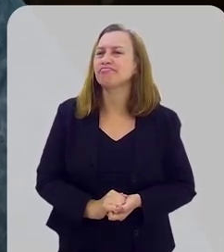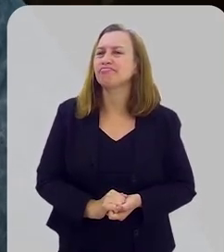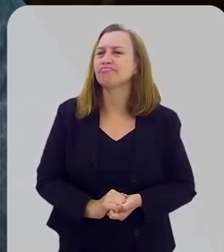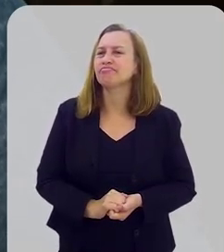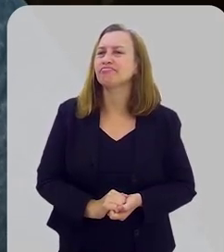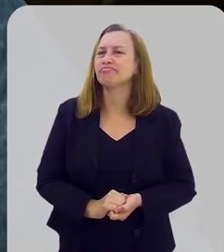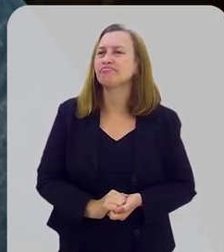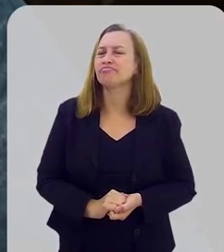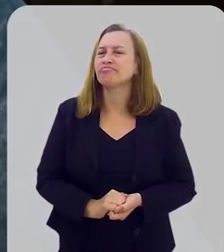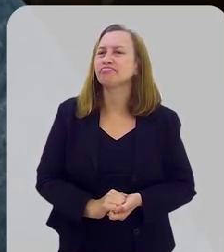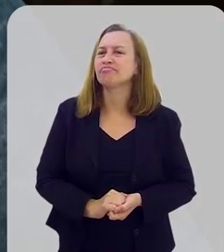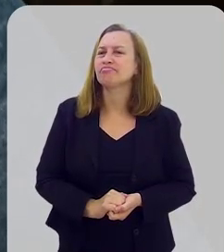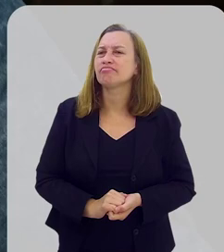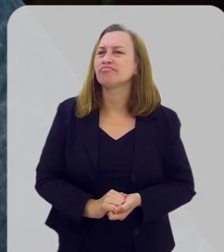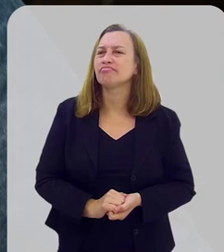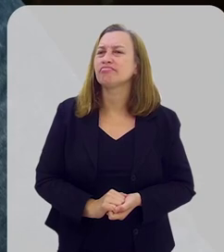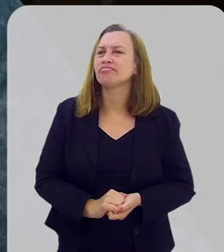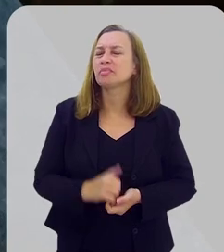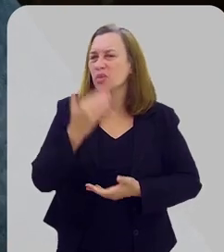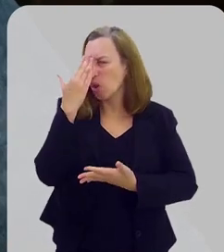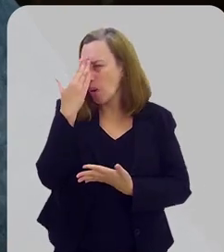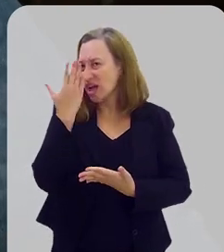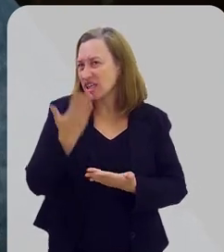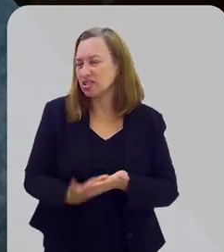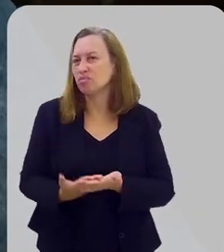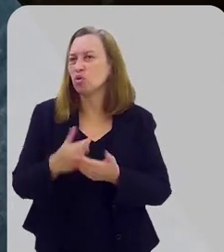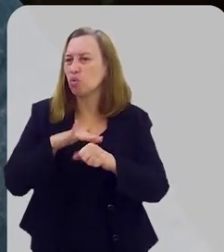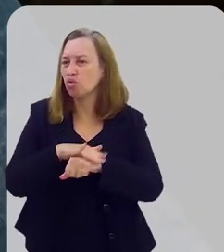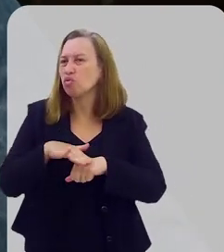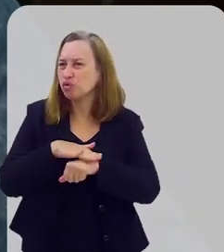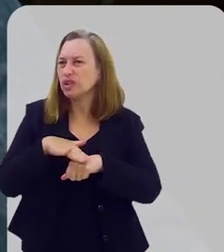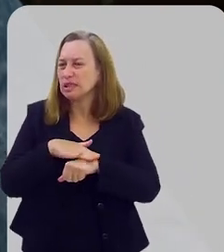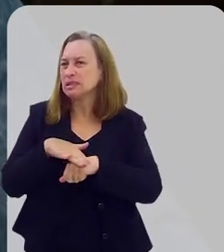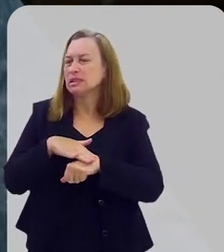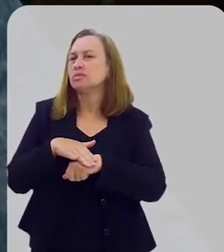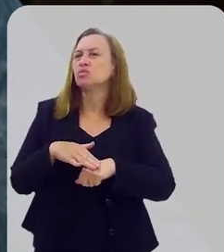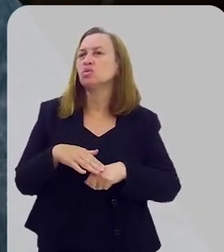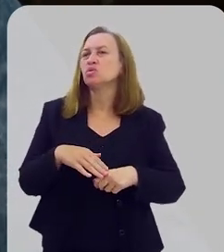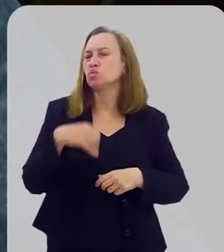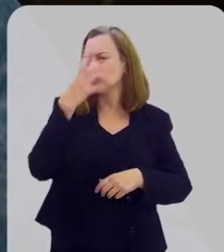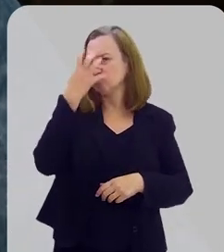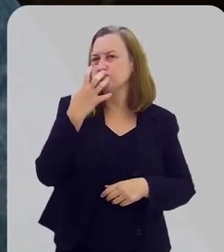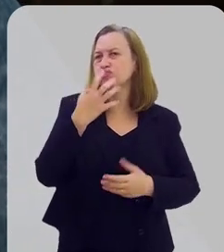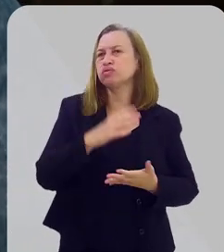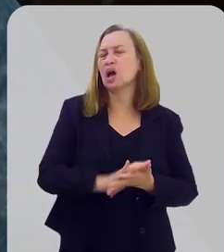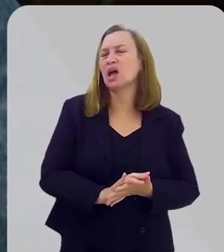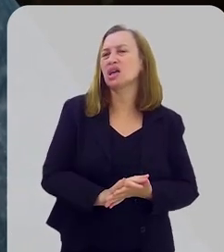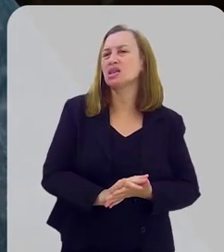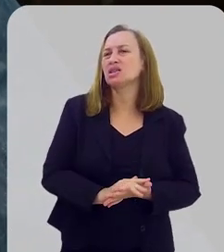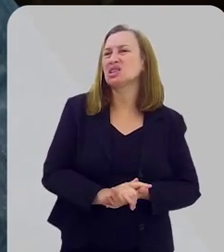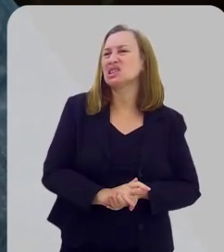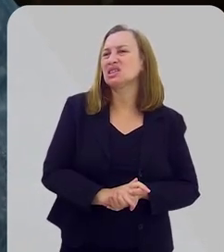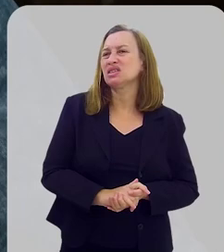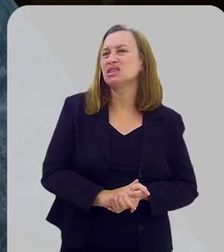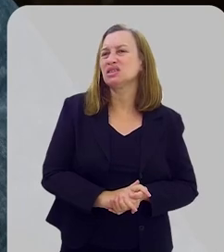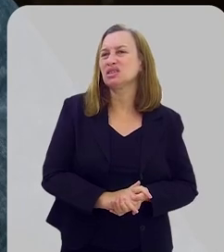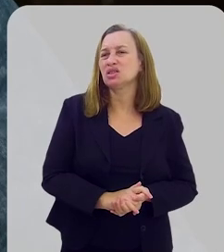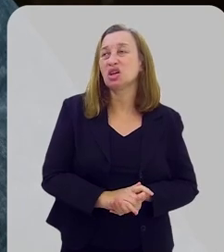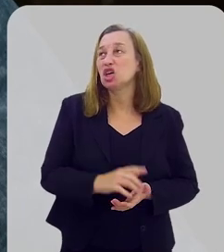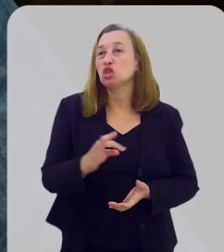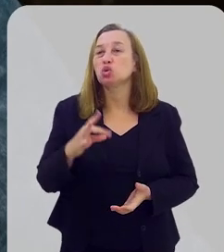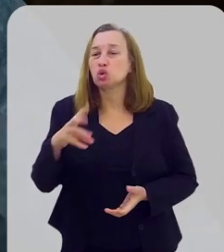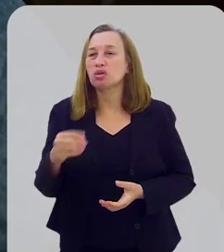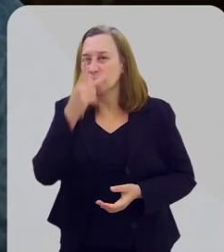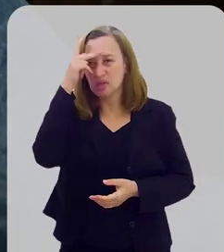acredito que essa eh é é uma conversa muito madura muito madura a questão do eu acho que nem